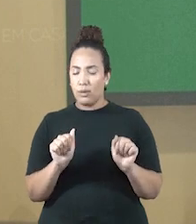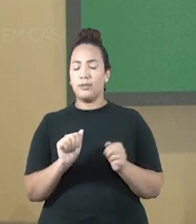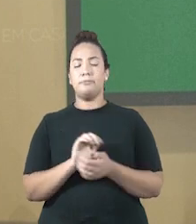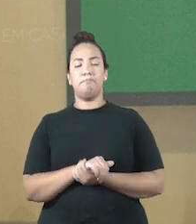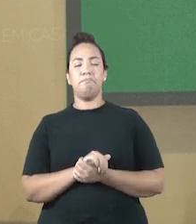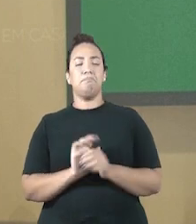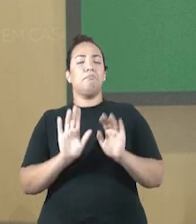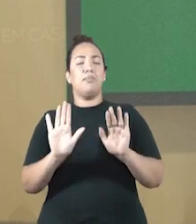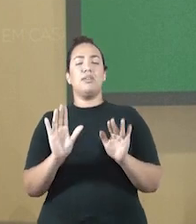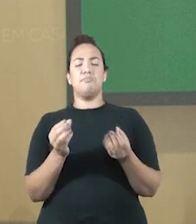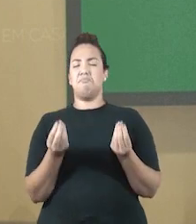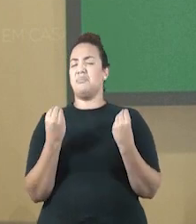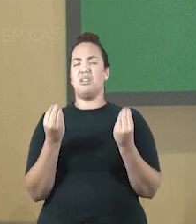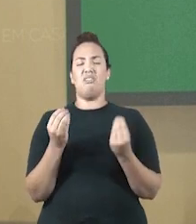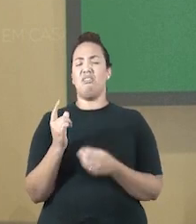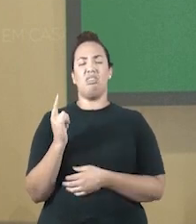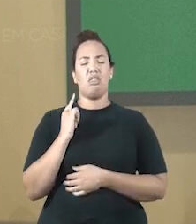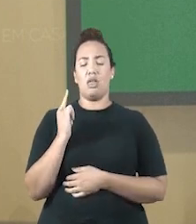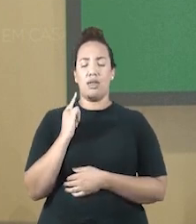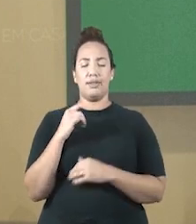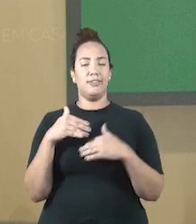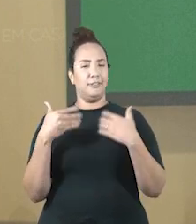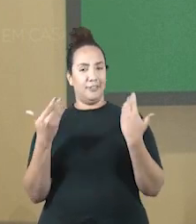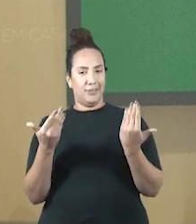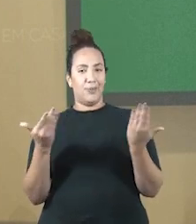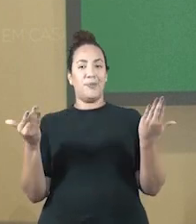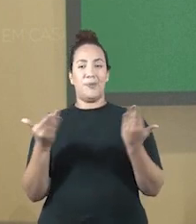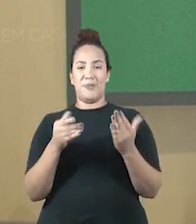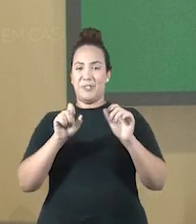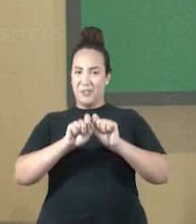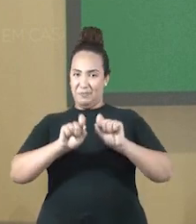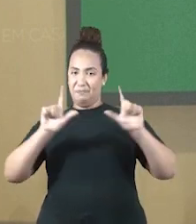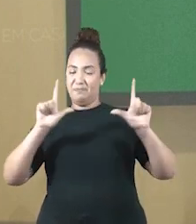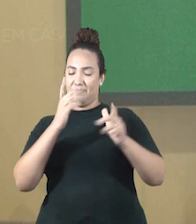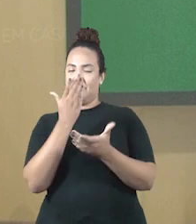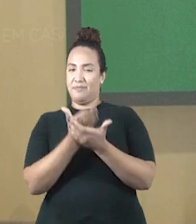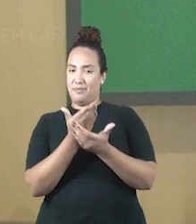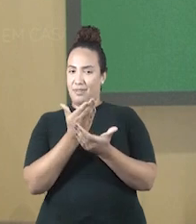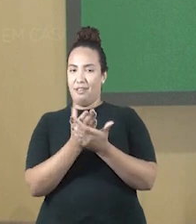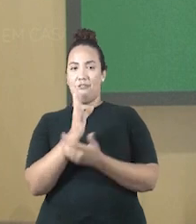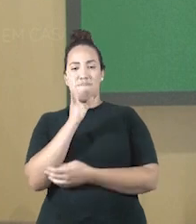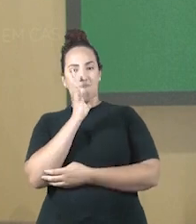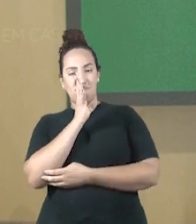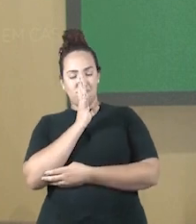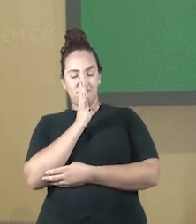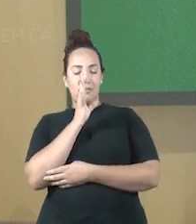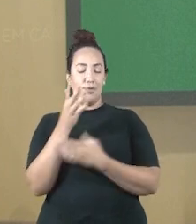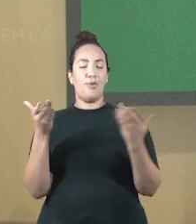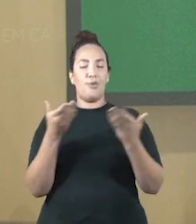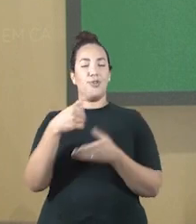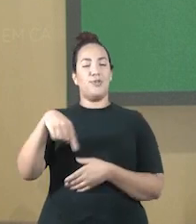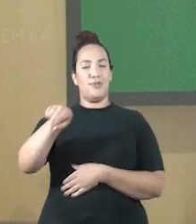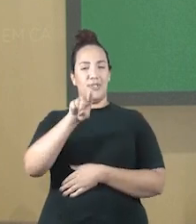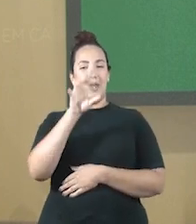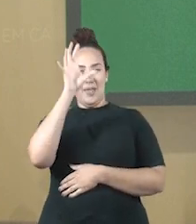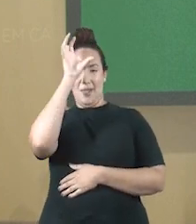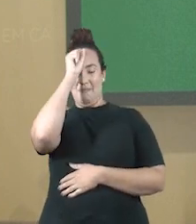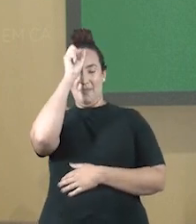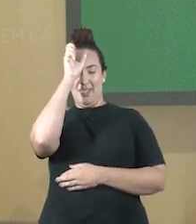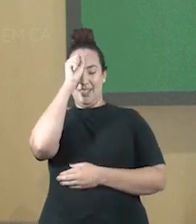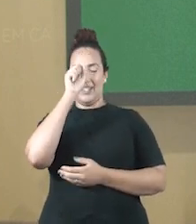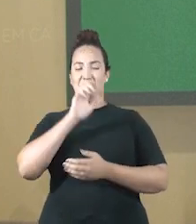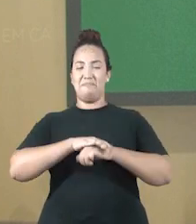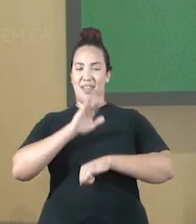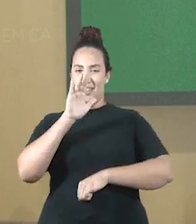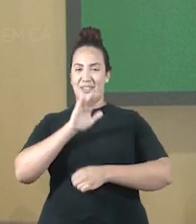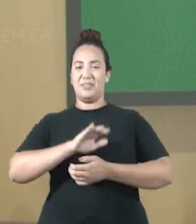Mas para que isso existe? Fica ligadinho aqui na telinha e presta atenção na aula de hoje, que você vai aprender tudo sobre